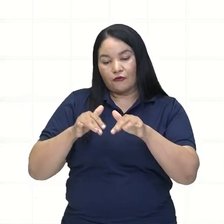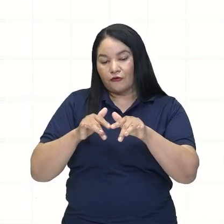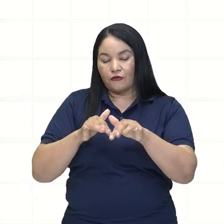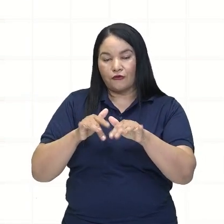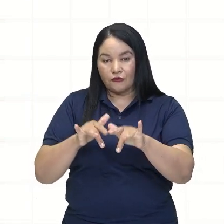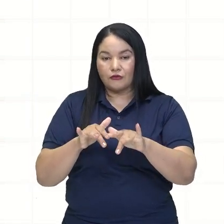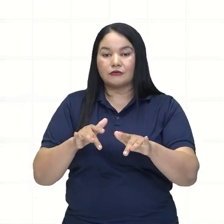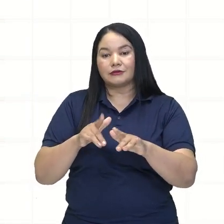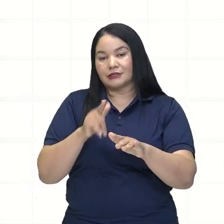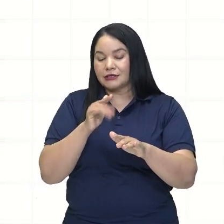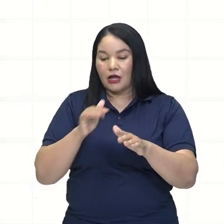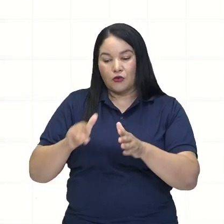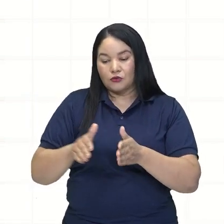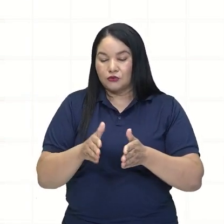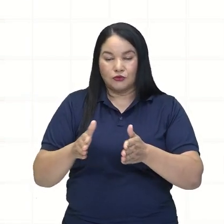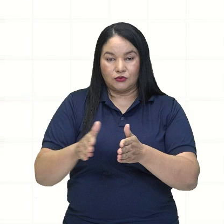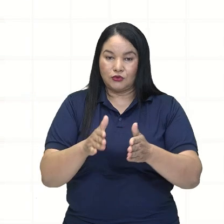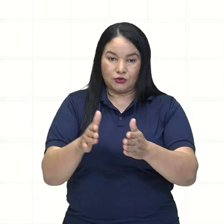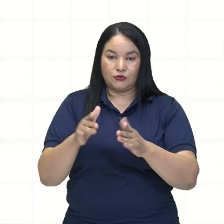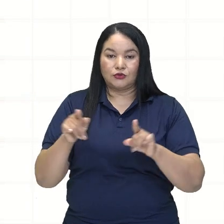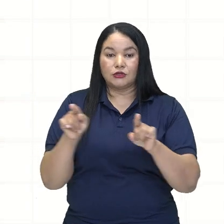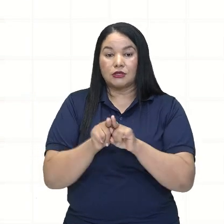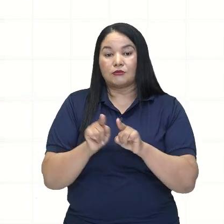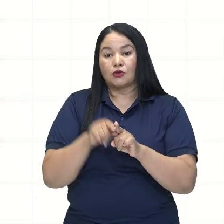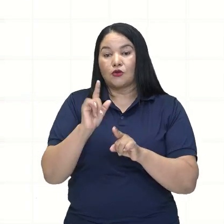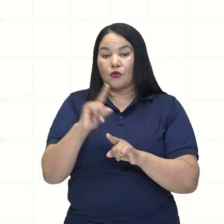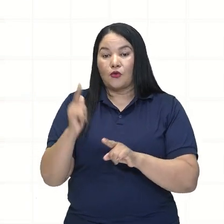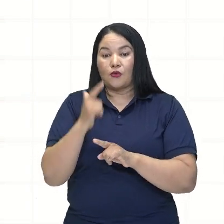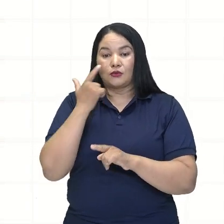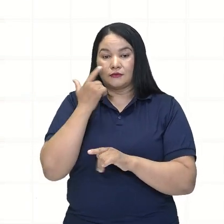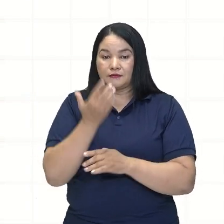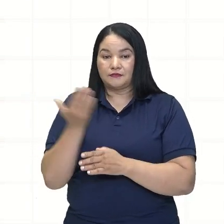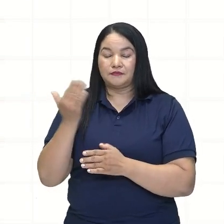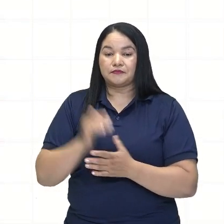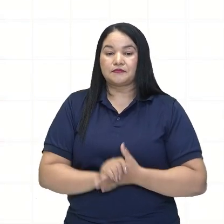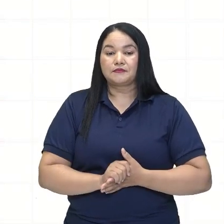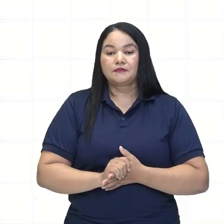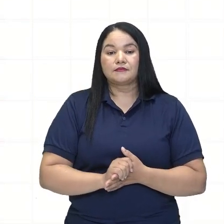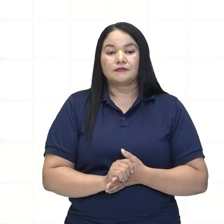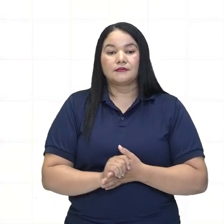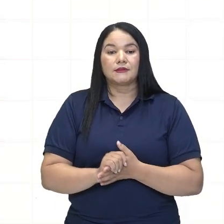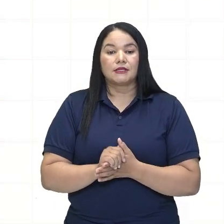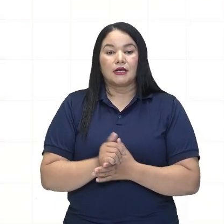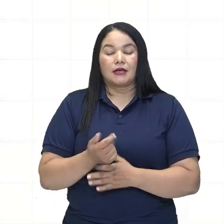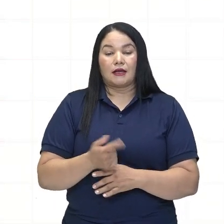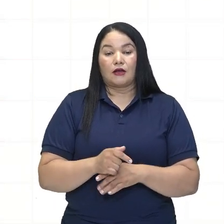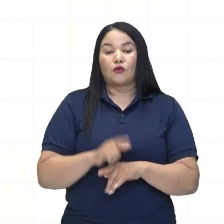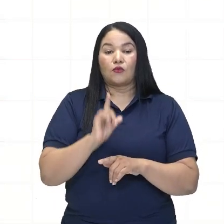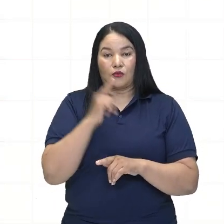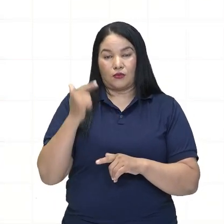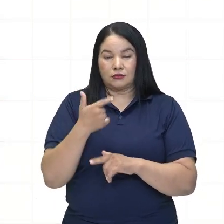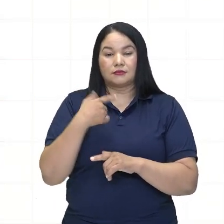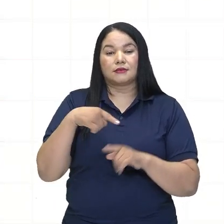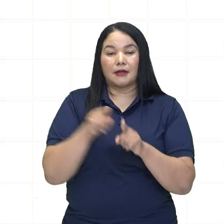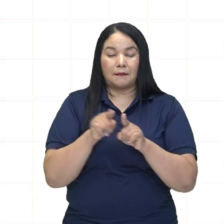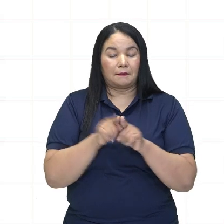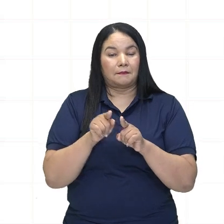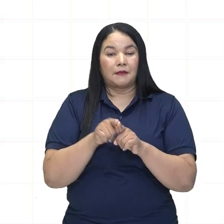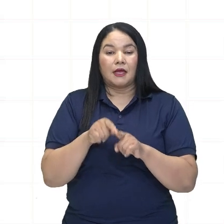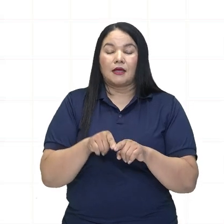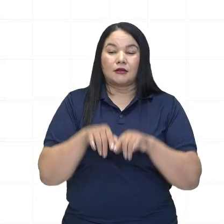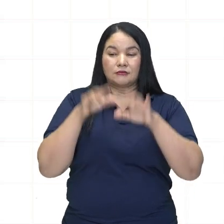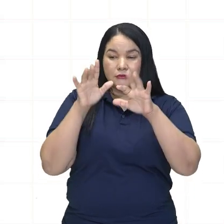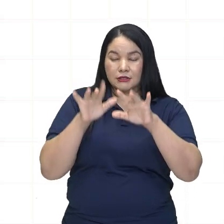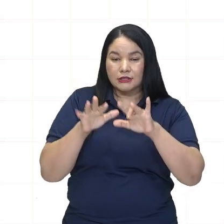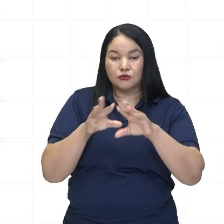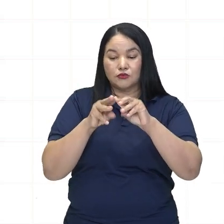as águas dos rios. Os rios glaciais, que são abastecidos pelas geleiras, pelas calotas polares, por meio do derretimento